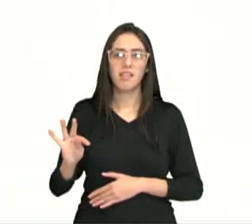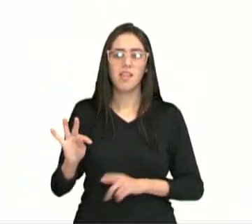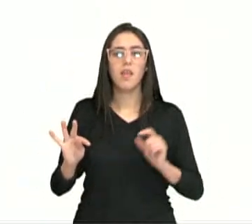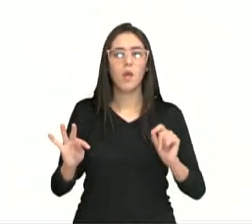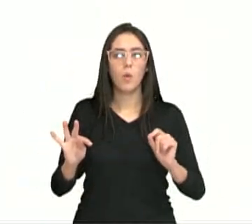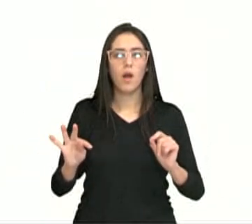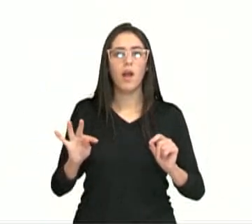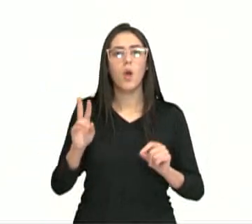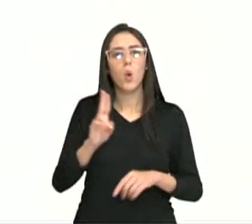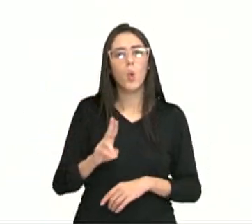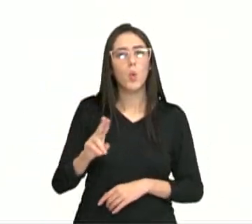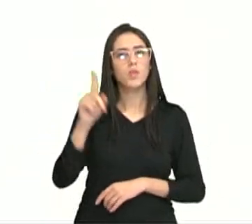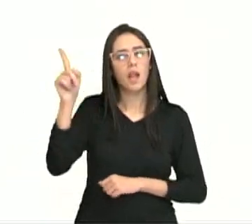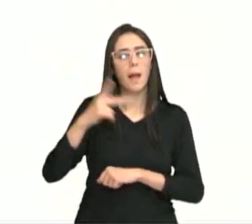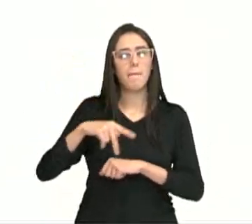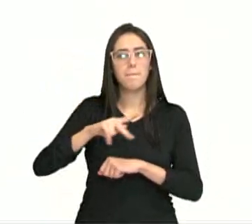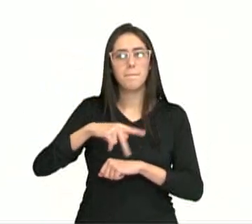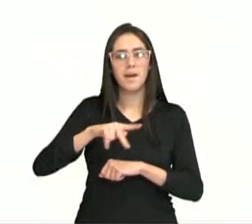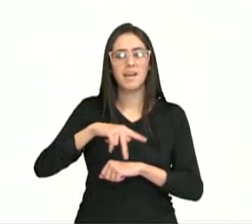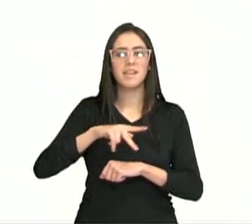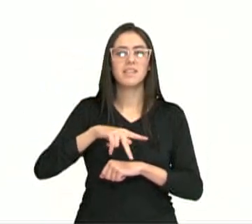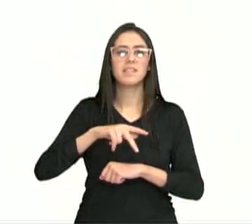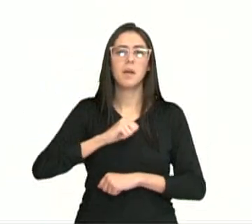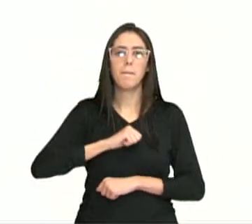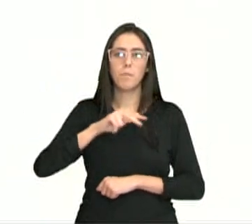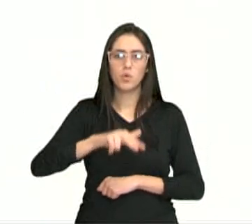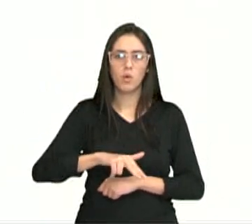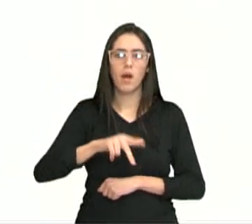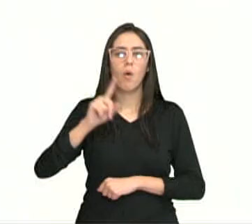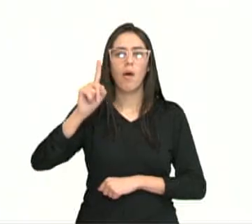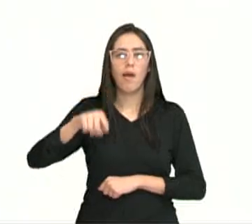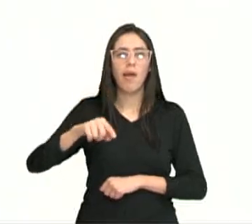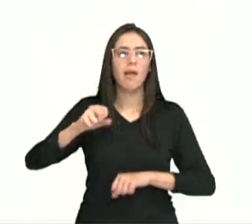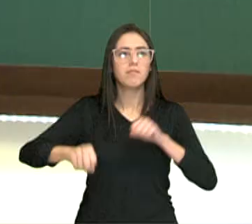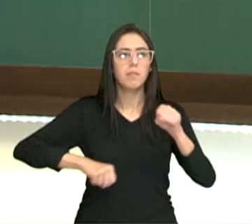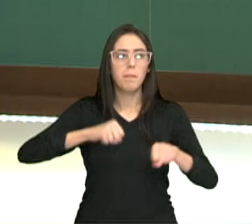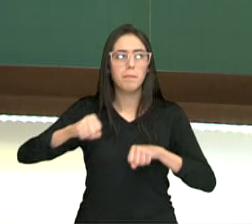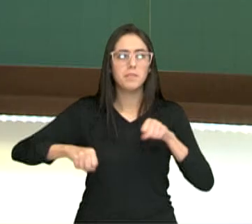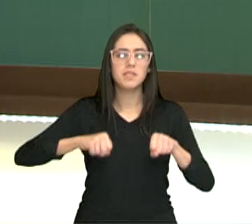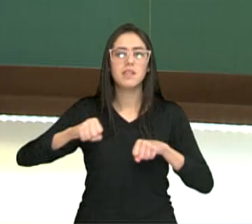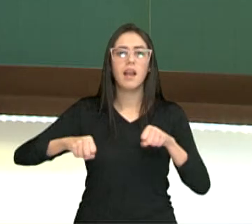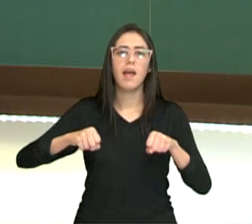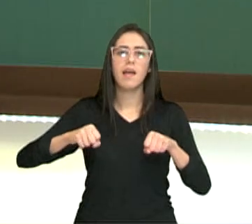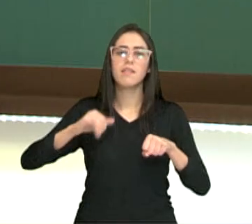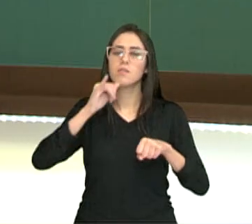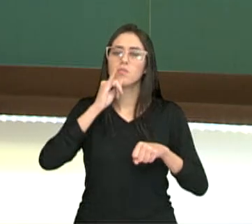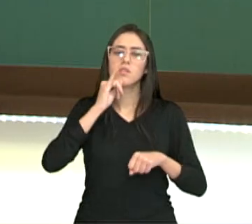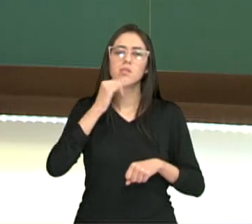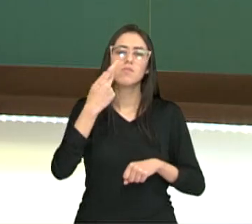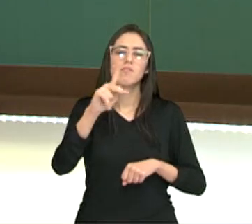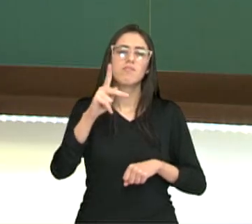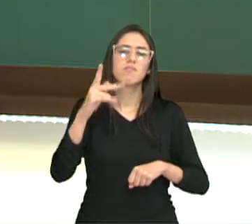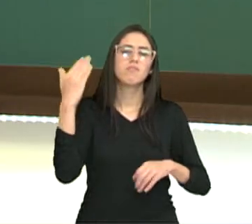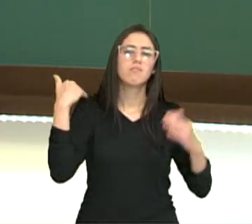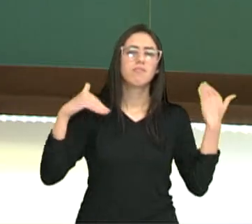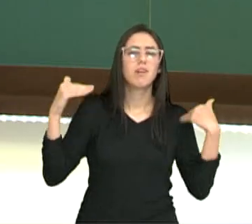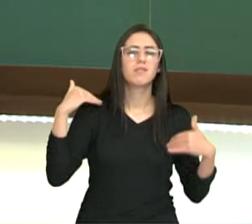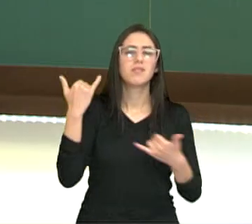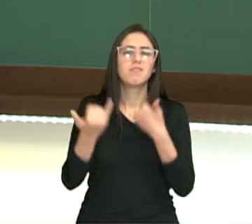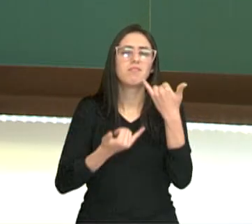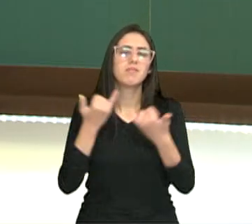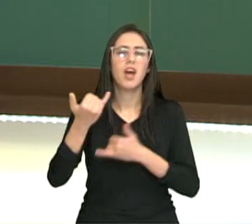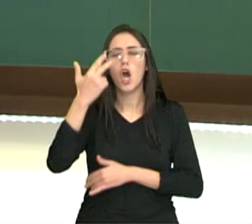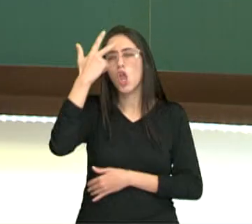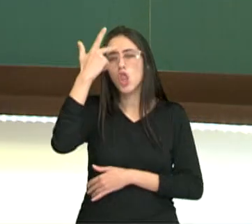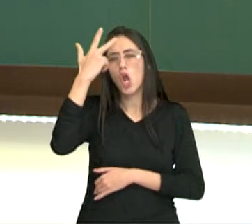em Portugal, que é a bicicleta de todo terreno. Então, é aquela bicicleta, como eu falei, talvez do teu passeio, do final de semana,